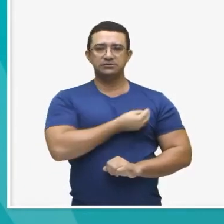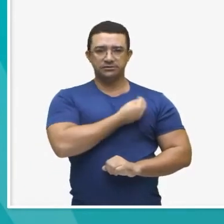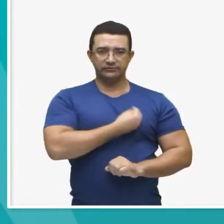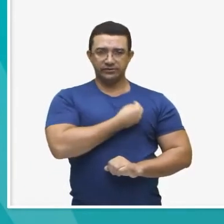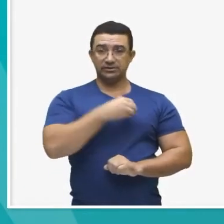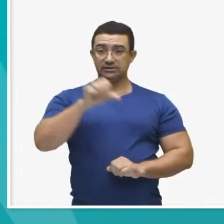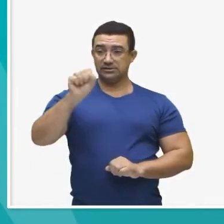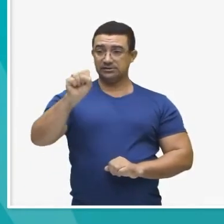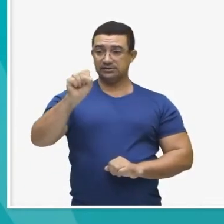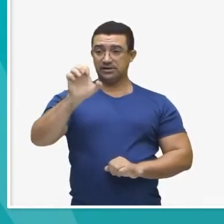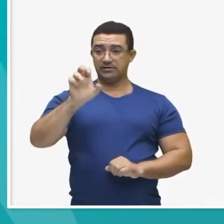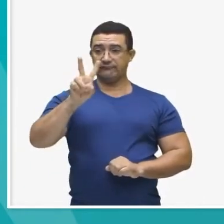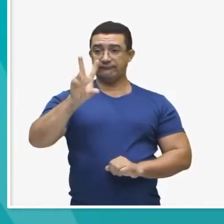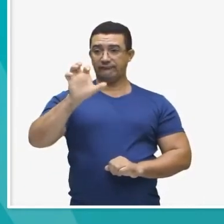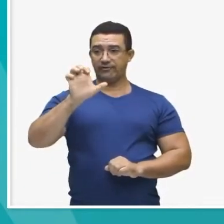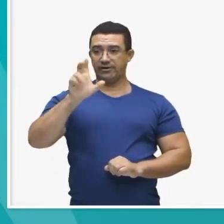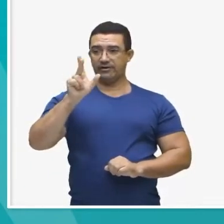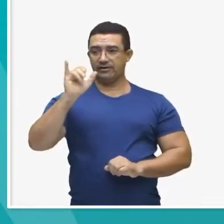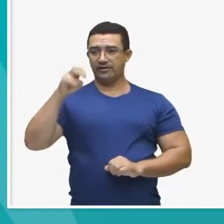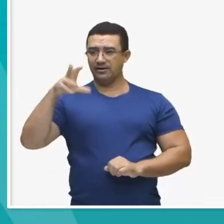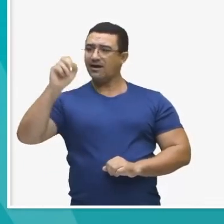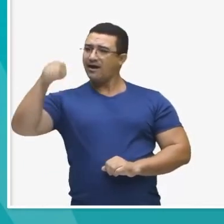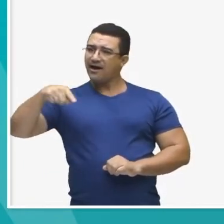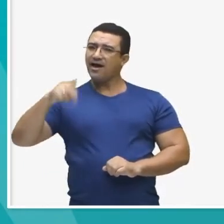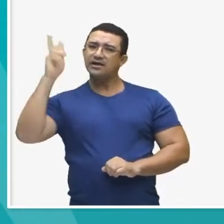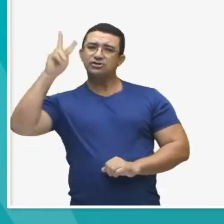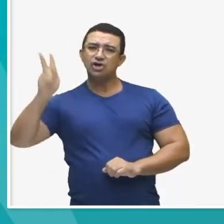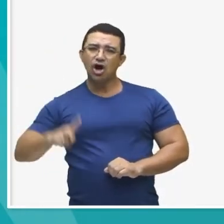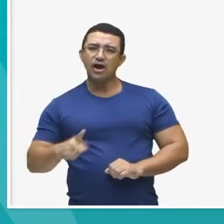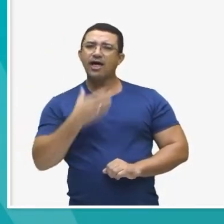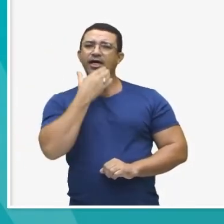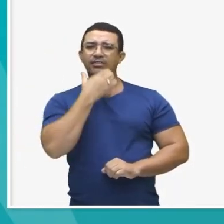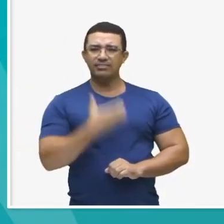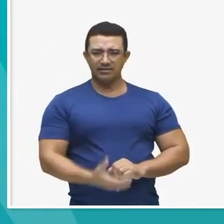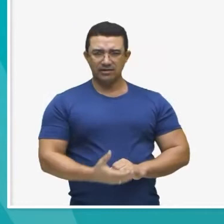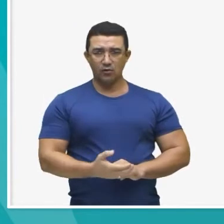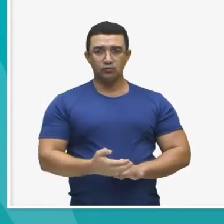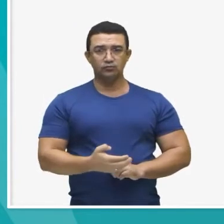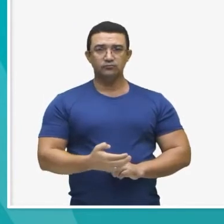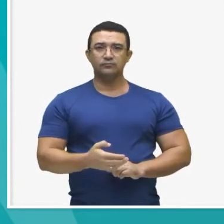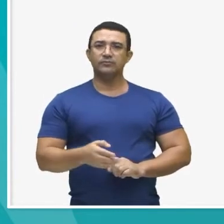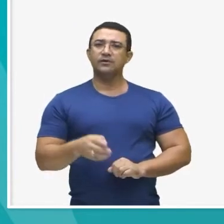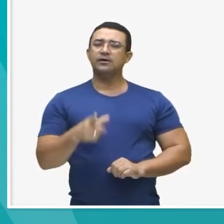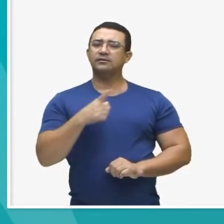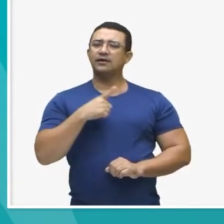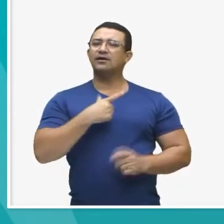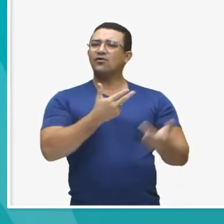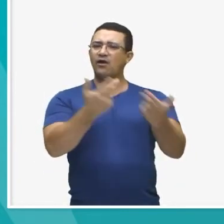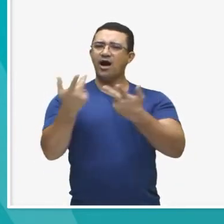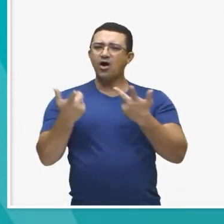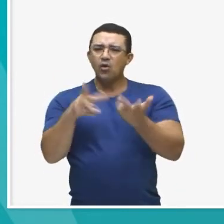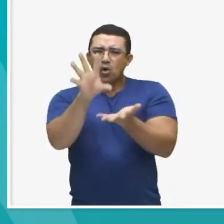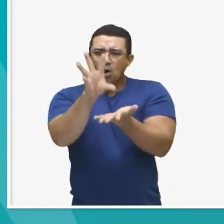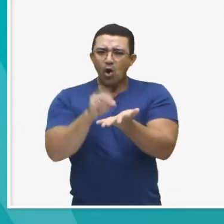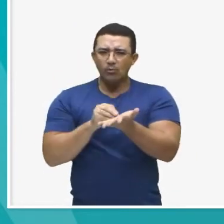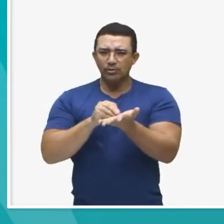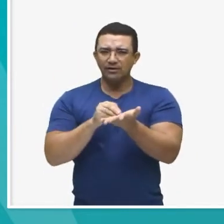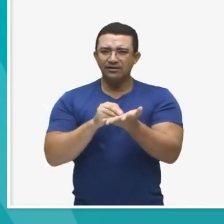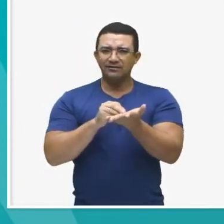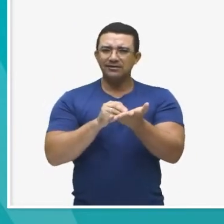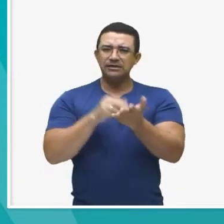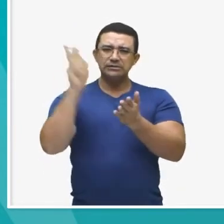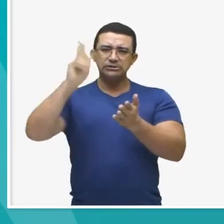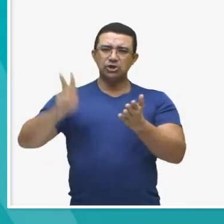vocês, é um auto de Natal que, seguindo a tradição dos autos medievais, faz